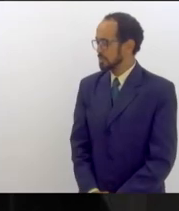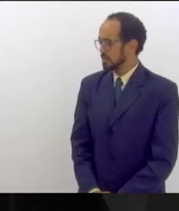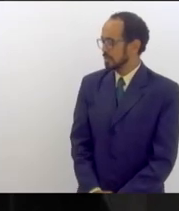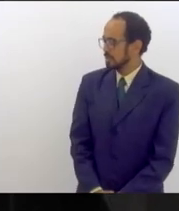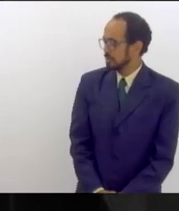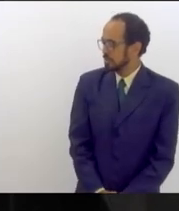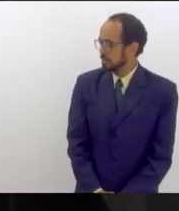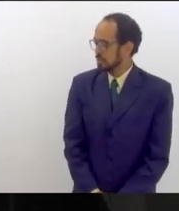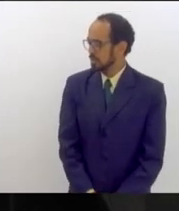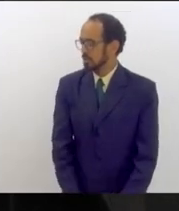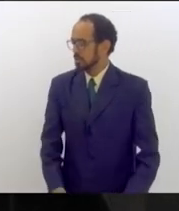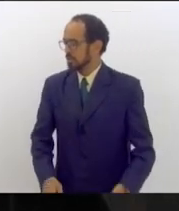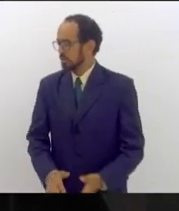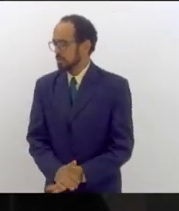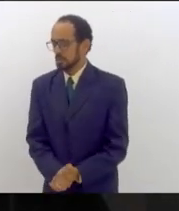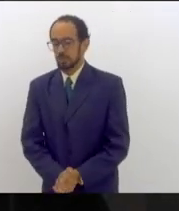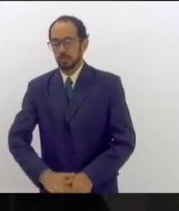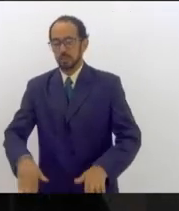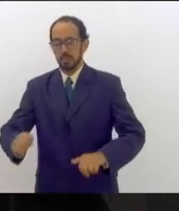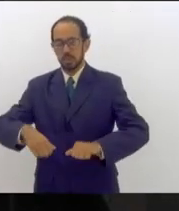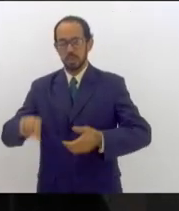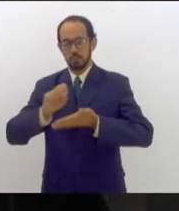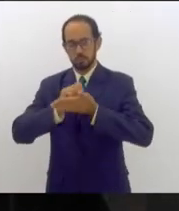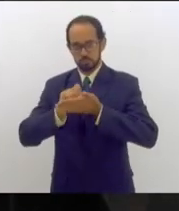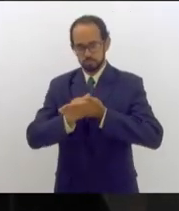. Aliás o artigo muito bem escrito